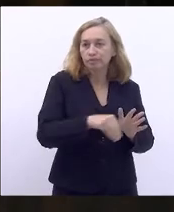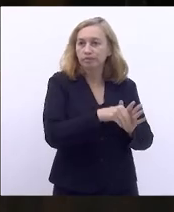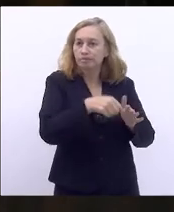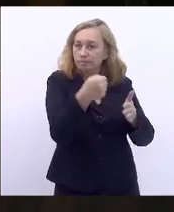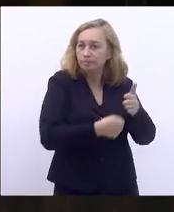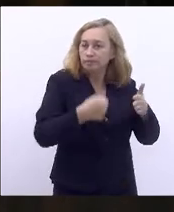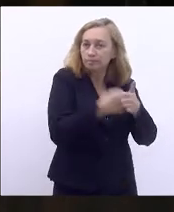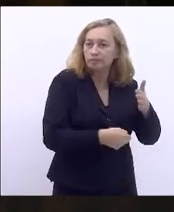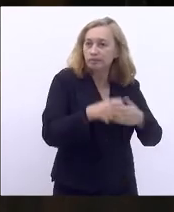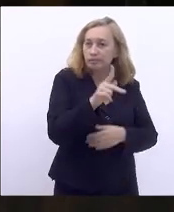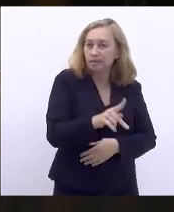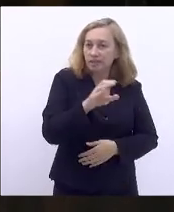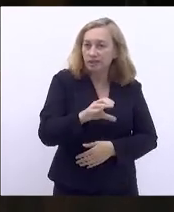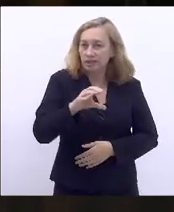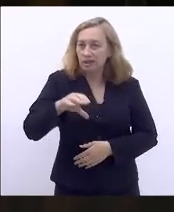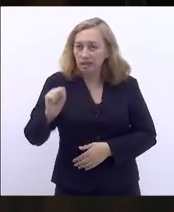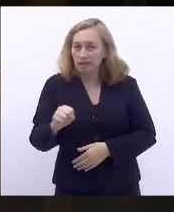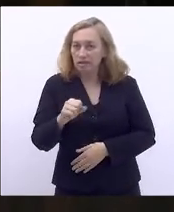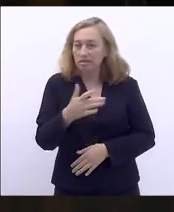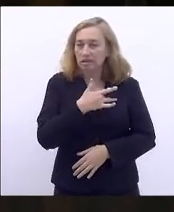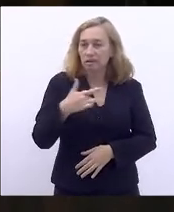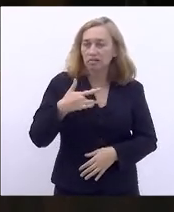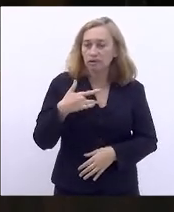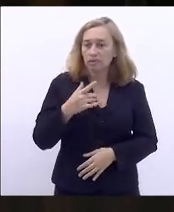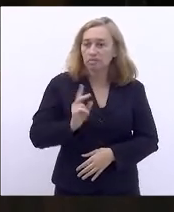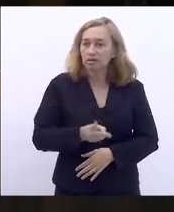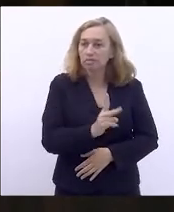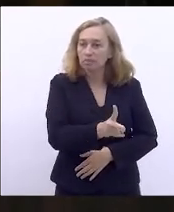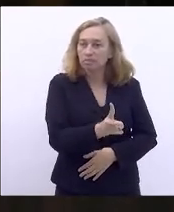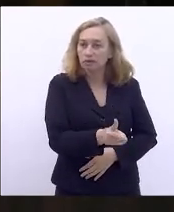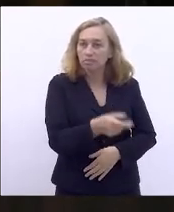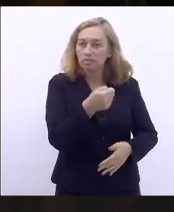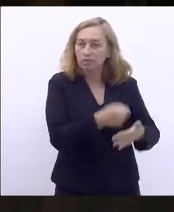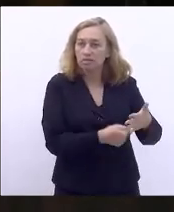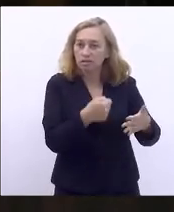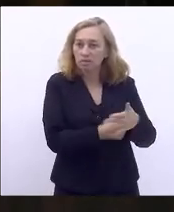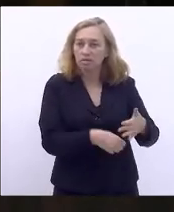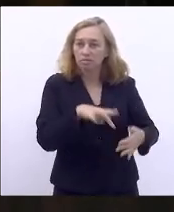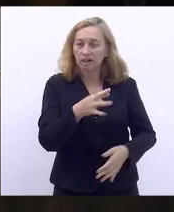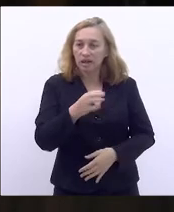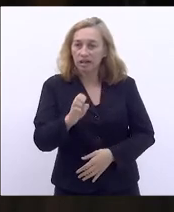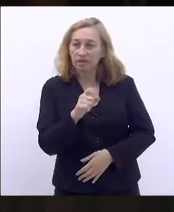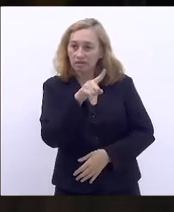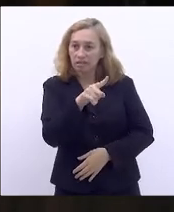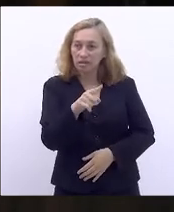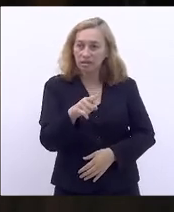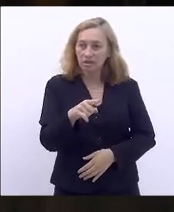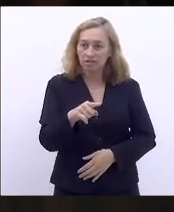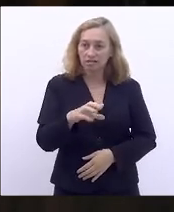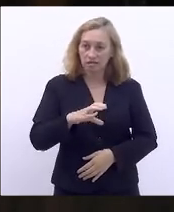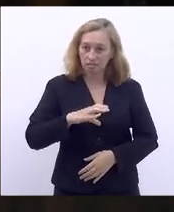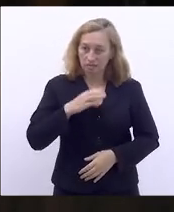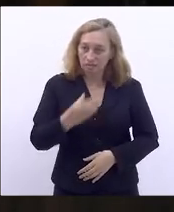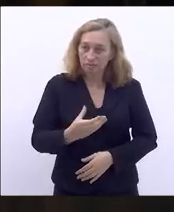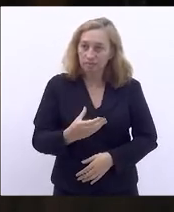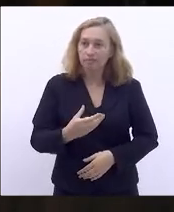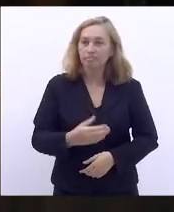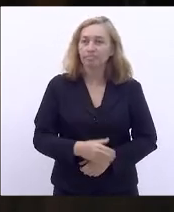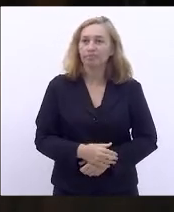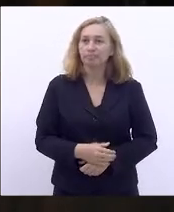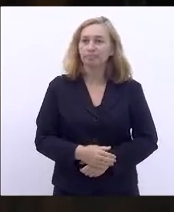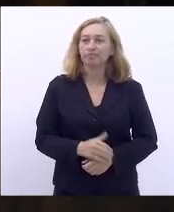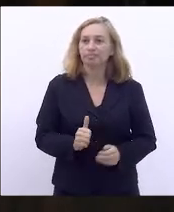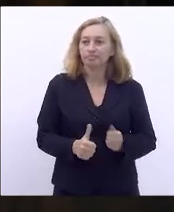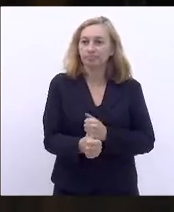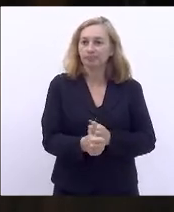do PCSS da saúde. E continuaremos nessa luta, Marileia. Você é uma guerreira, você é à